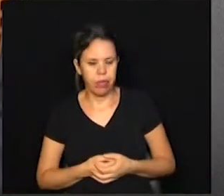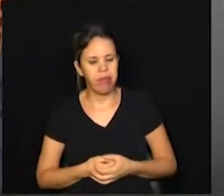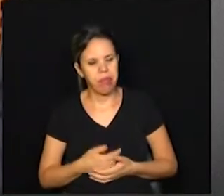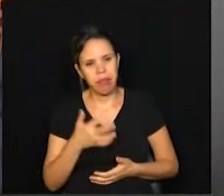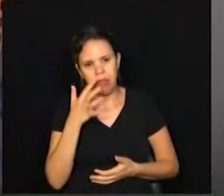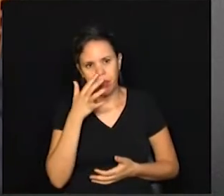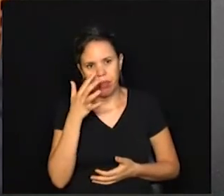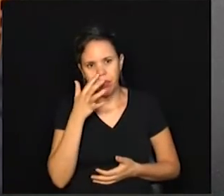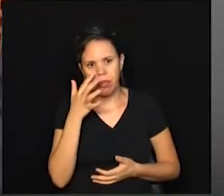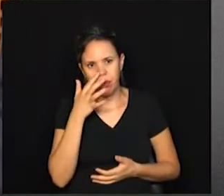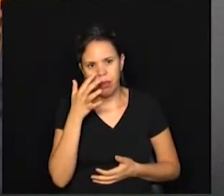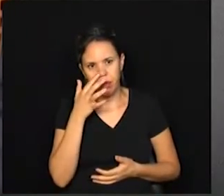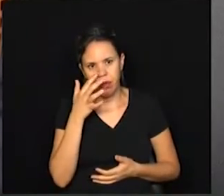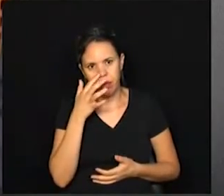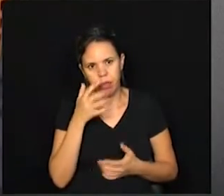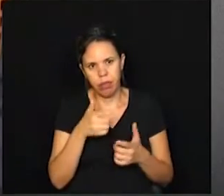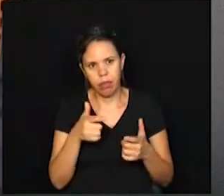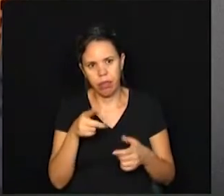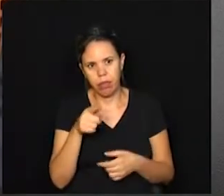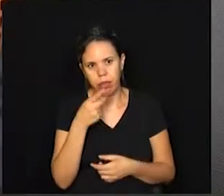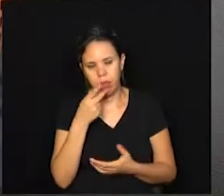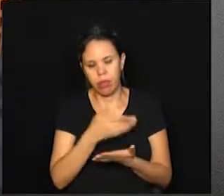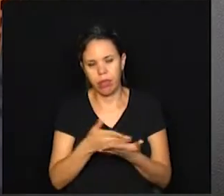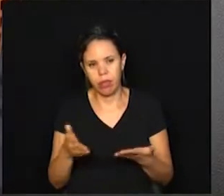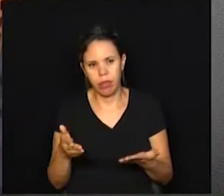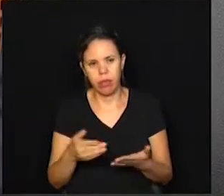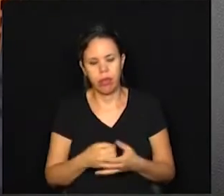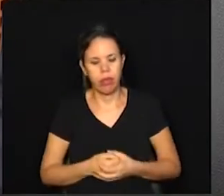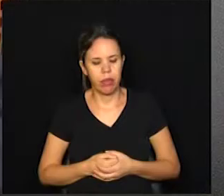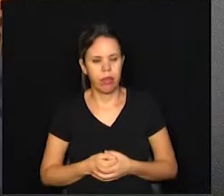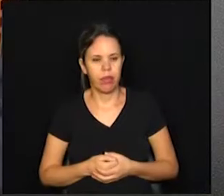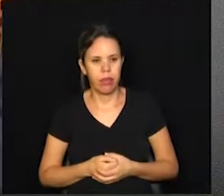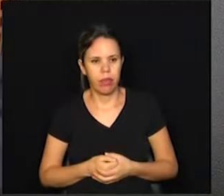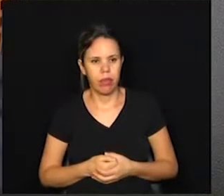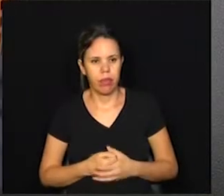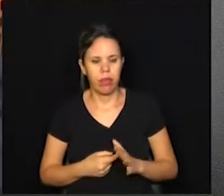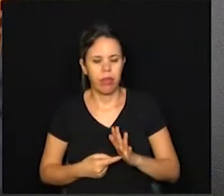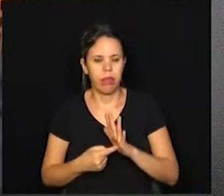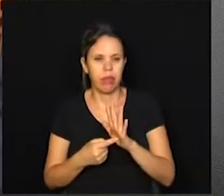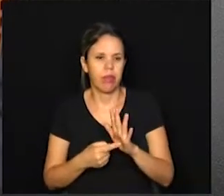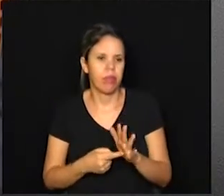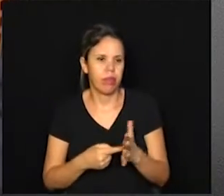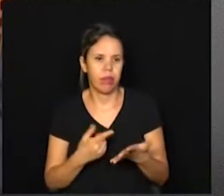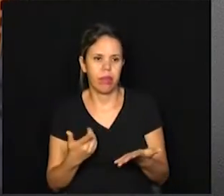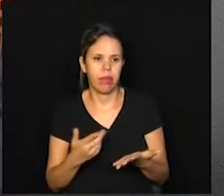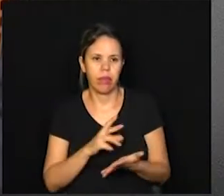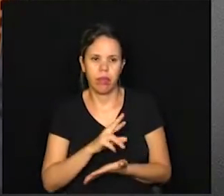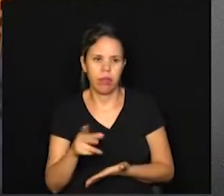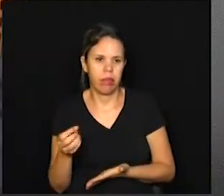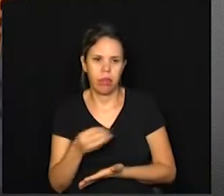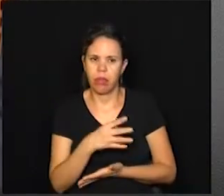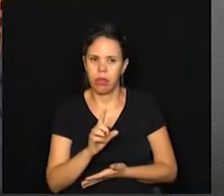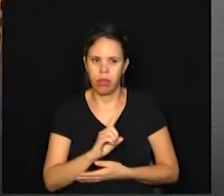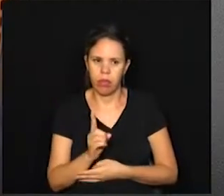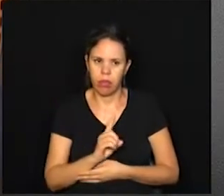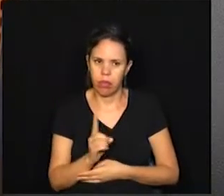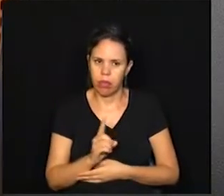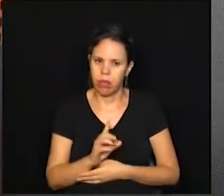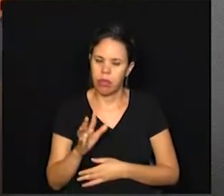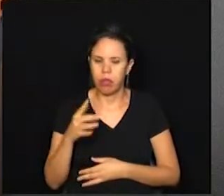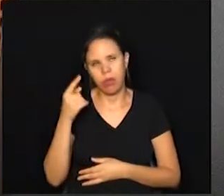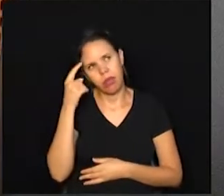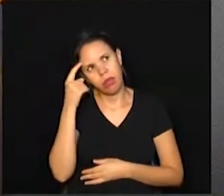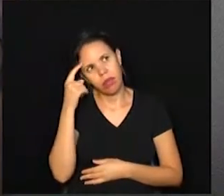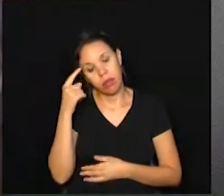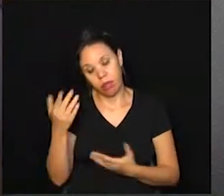muita atenção esse início da sua fala, quando o senhor faz os apontamentos, e não é uma coisa nova, né? Porque às vezes a gente está pensando